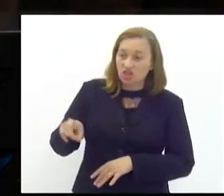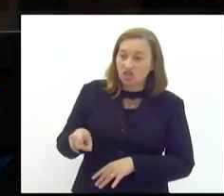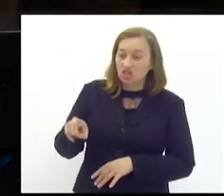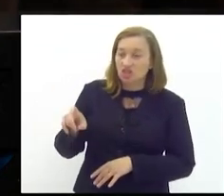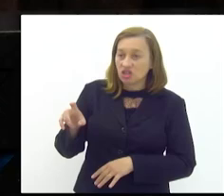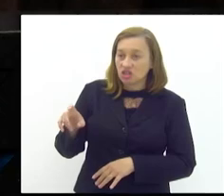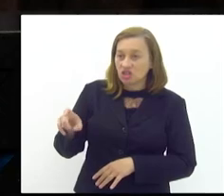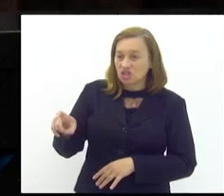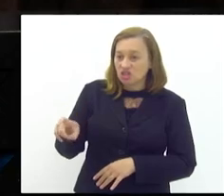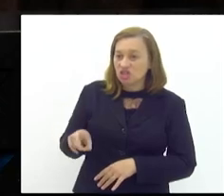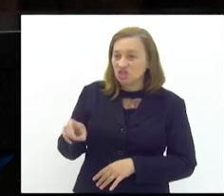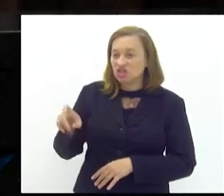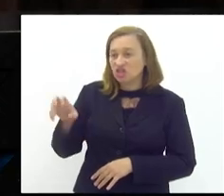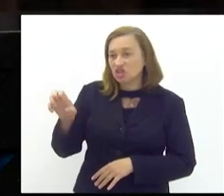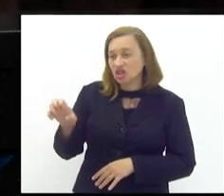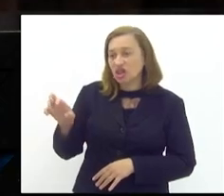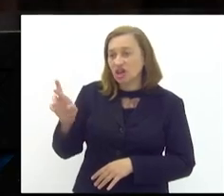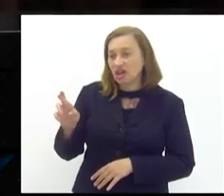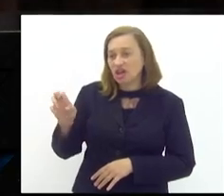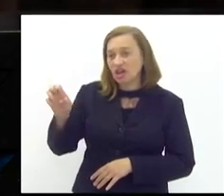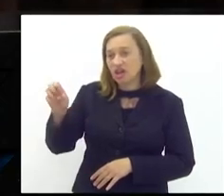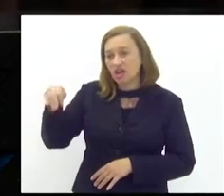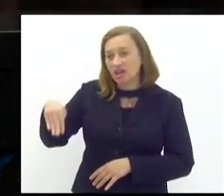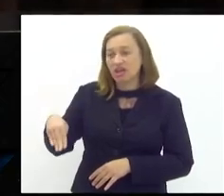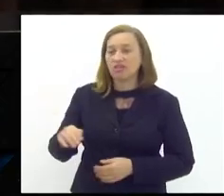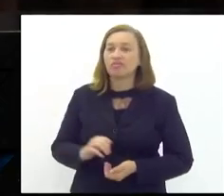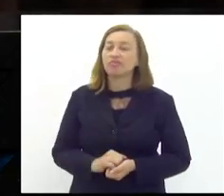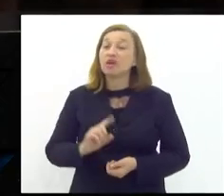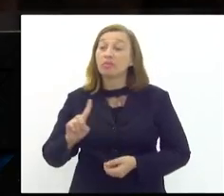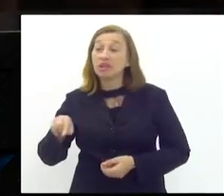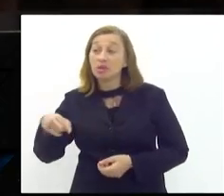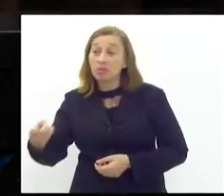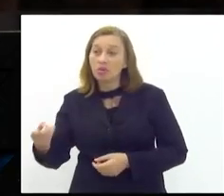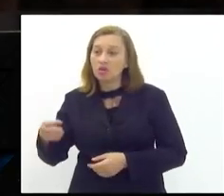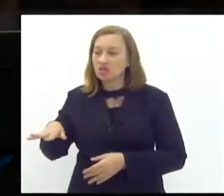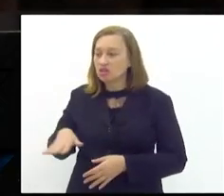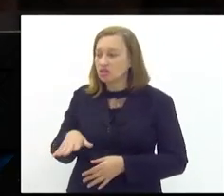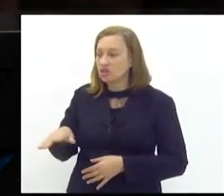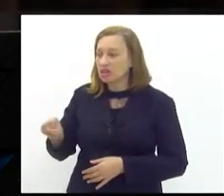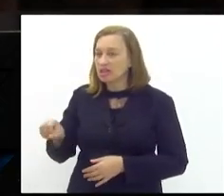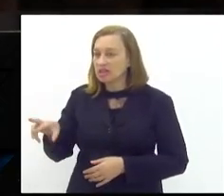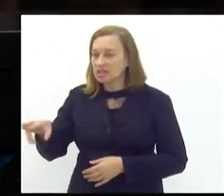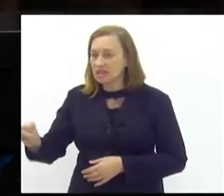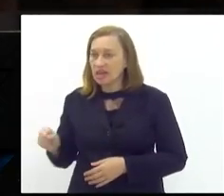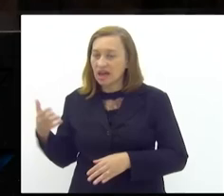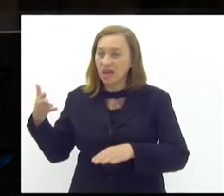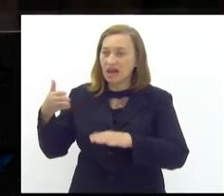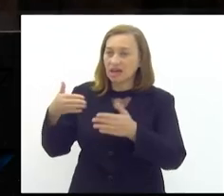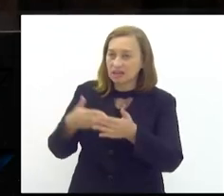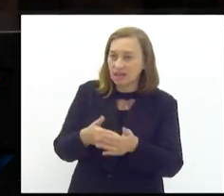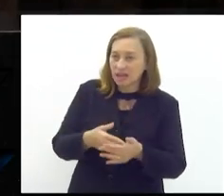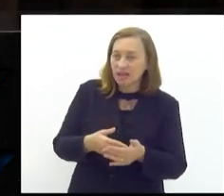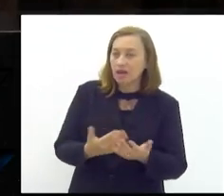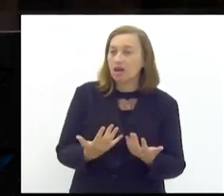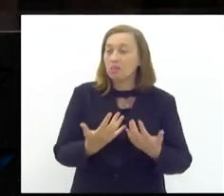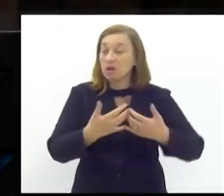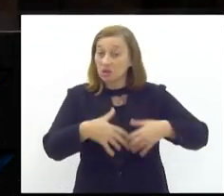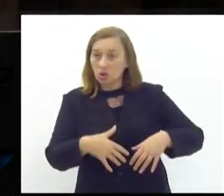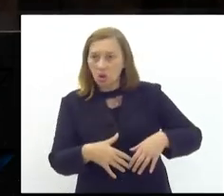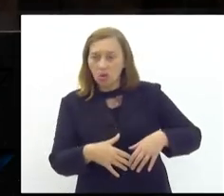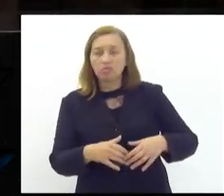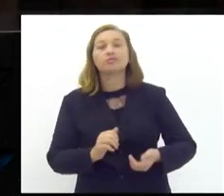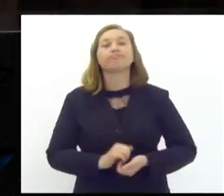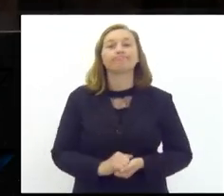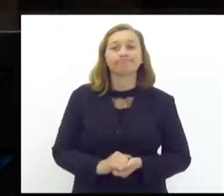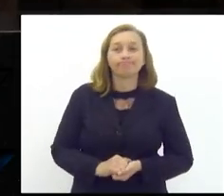Rosemberg Reis para depois subir a serra e chegar em Petrópolis isso